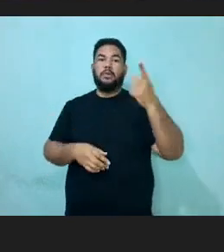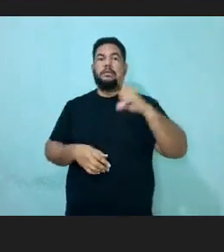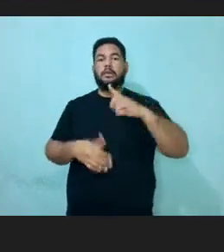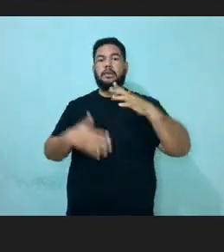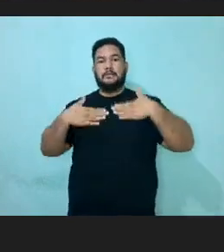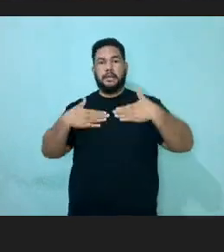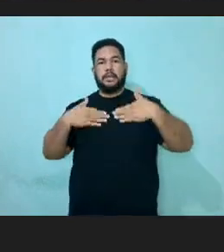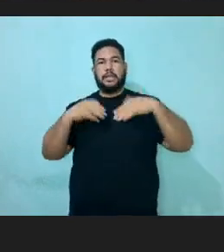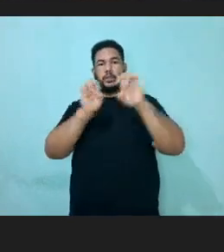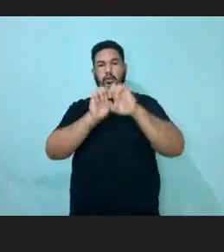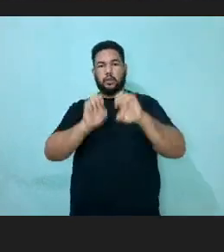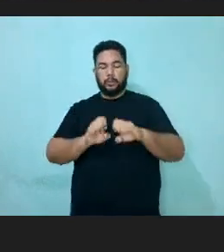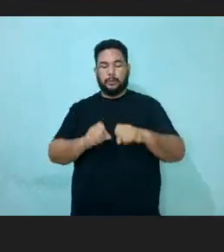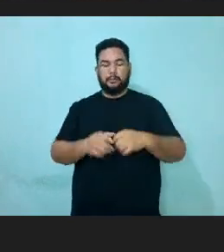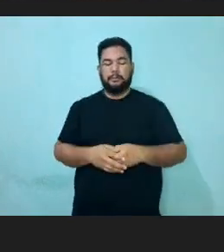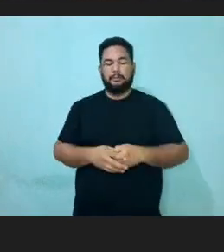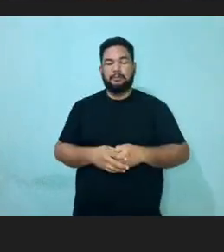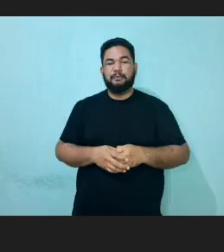muscular minha.